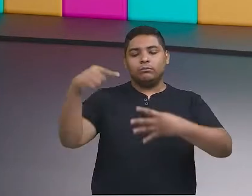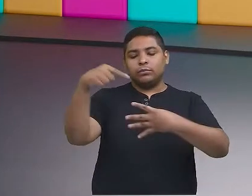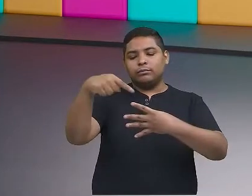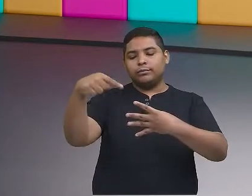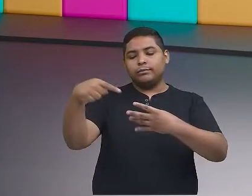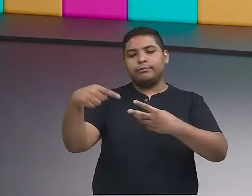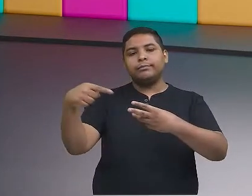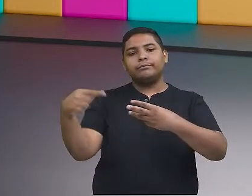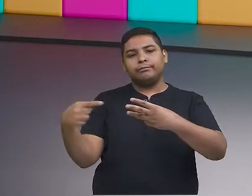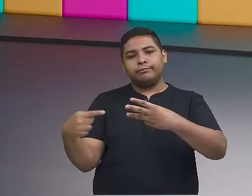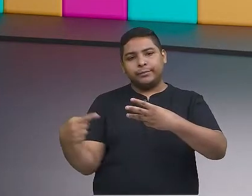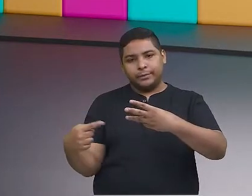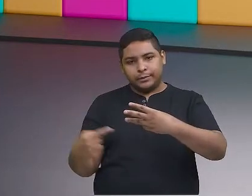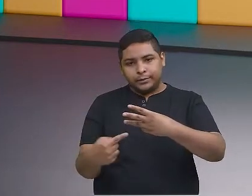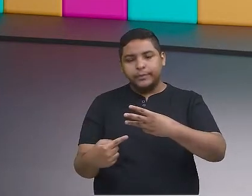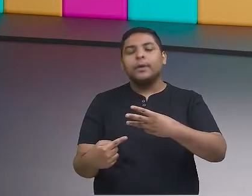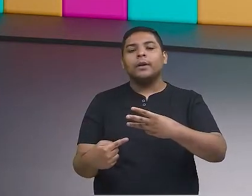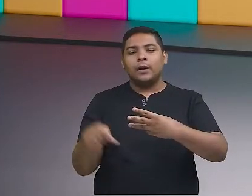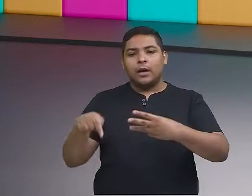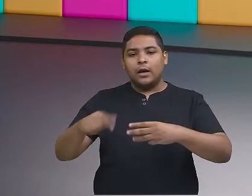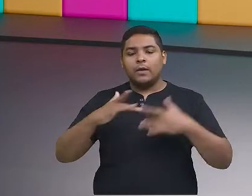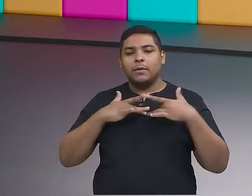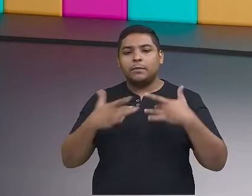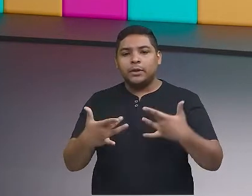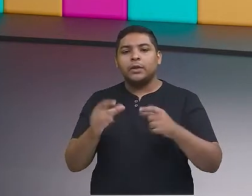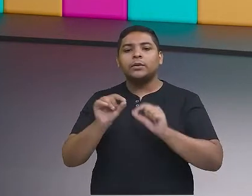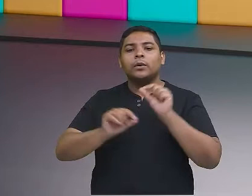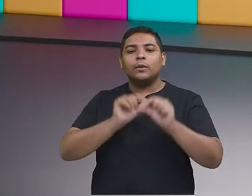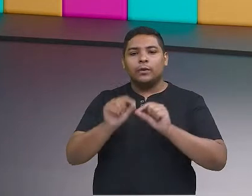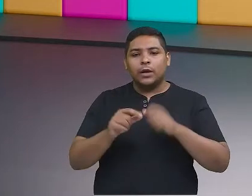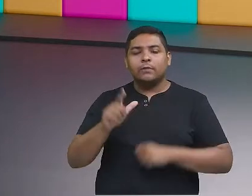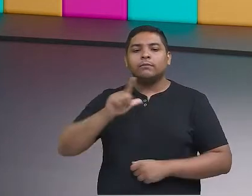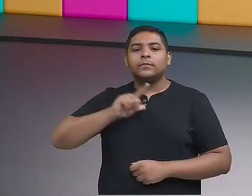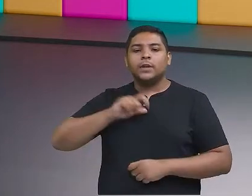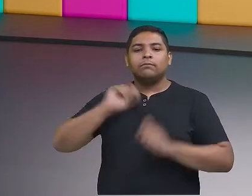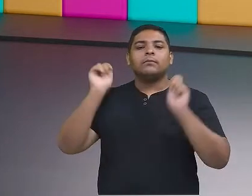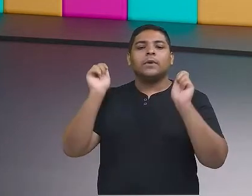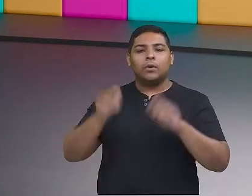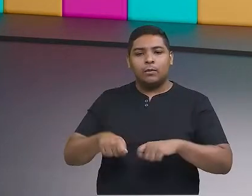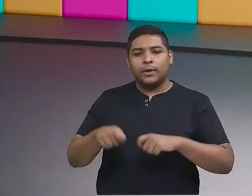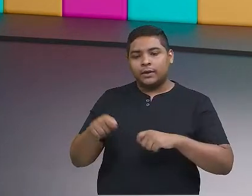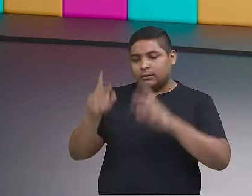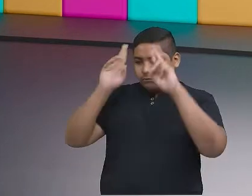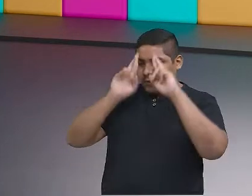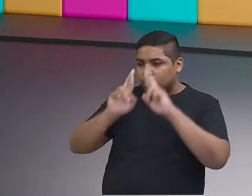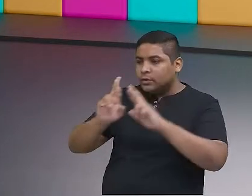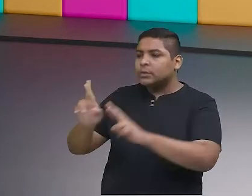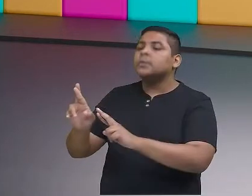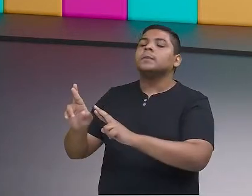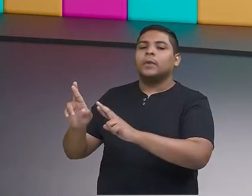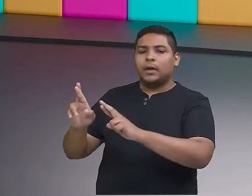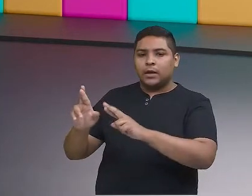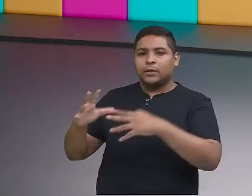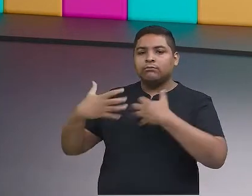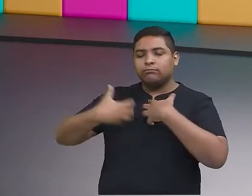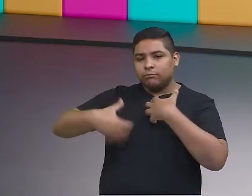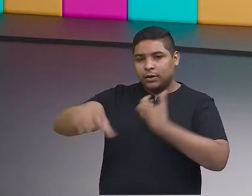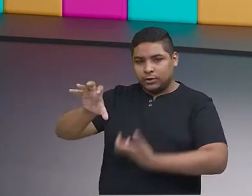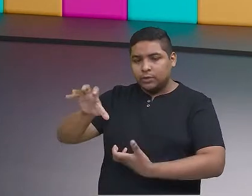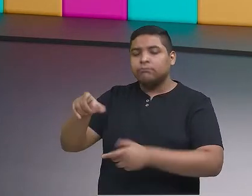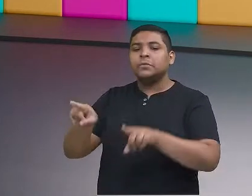a macrocompetência da amabilidade, ela tem essas competências do respeito, empatia e